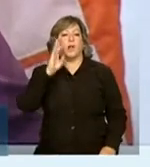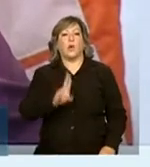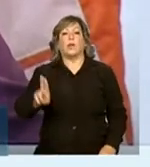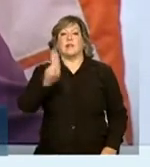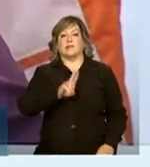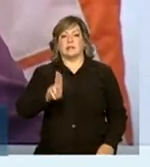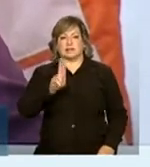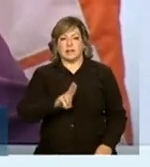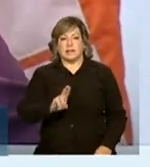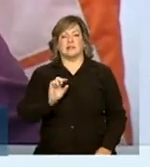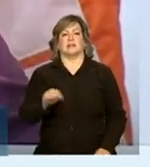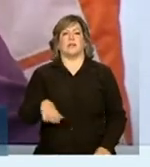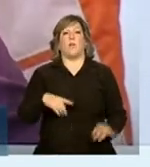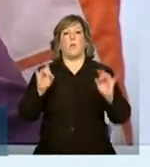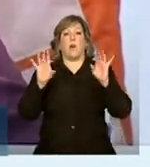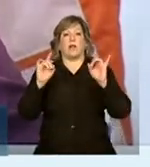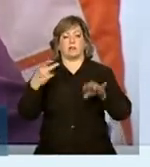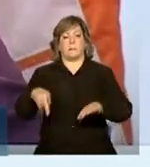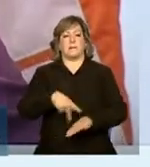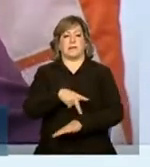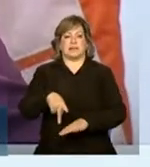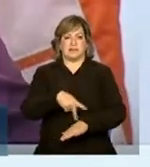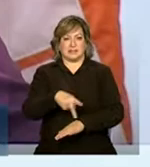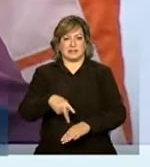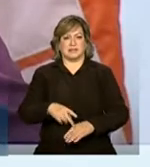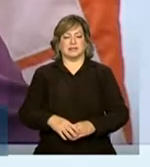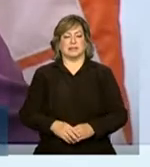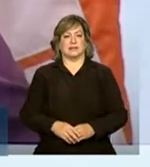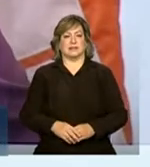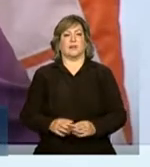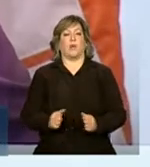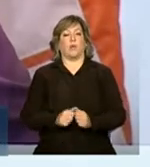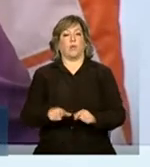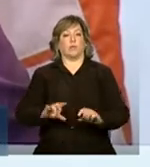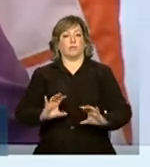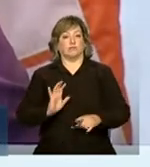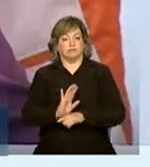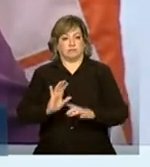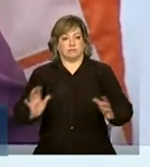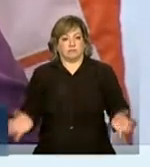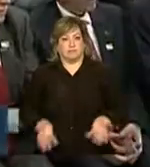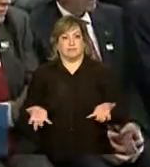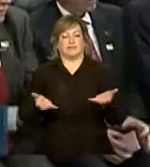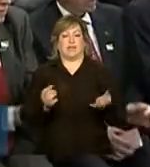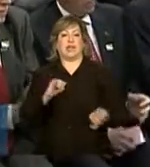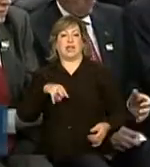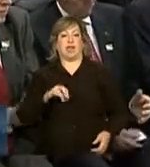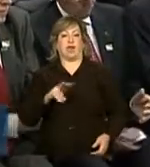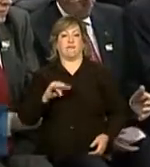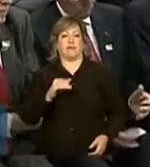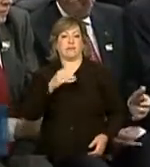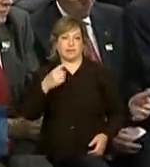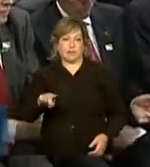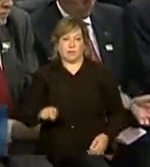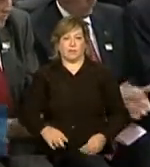universidades federais de qualidade no nosso país. Com estímulo à inovação,